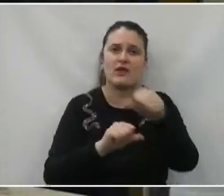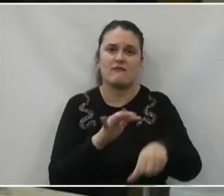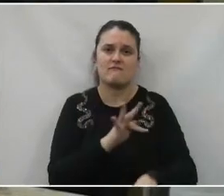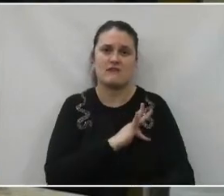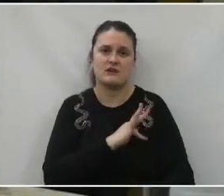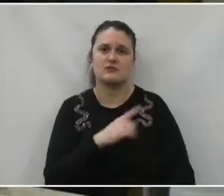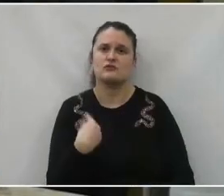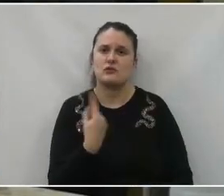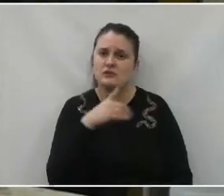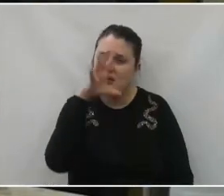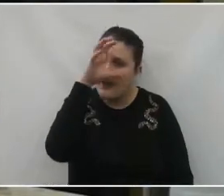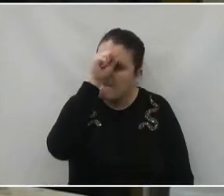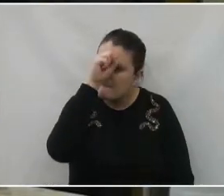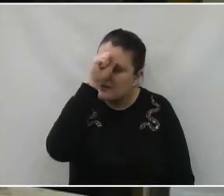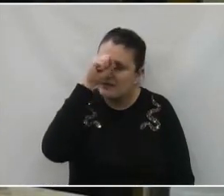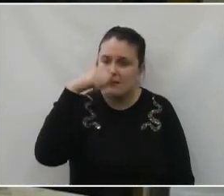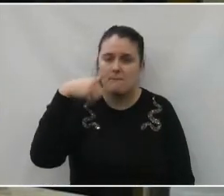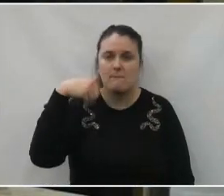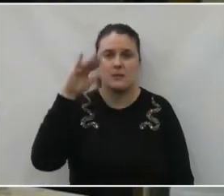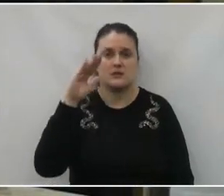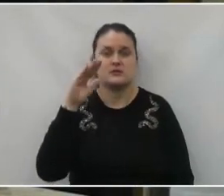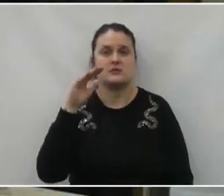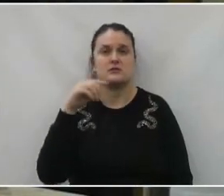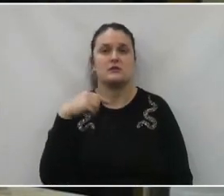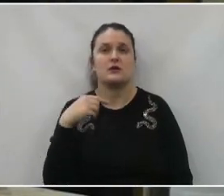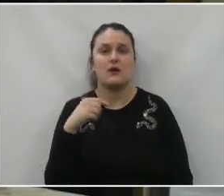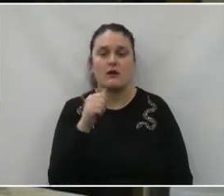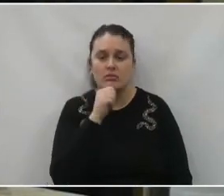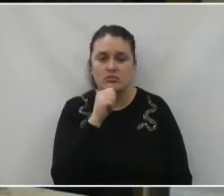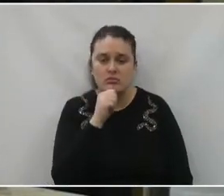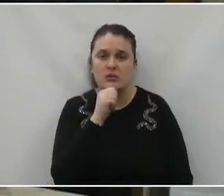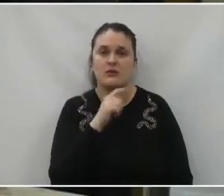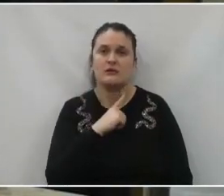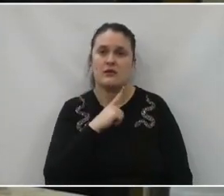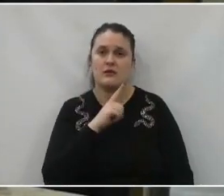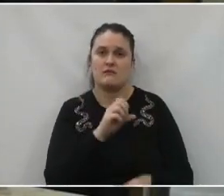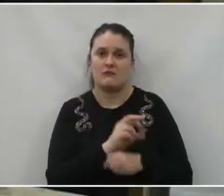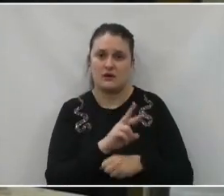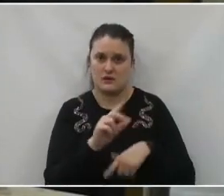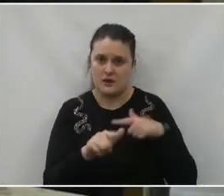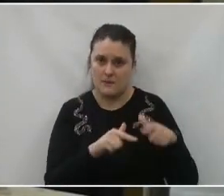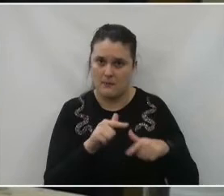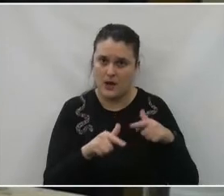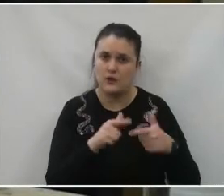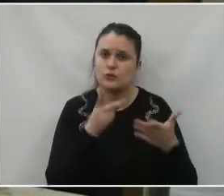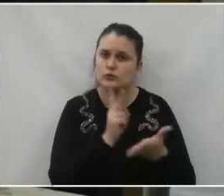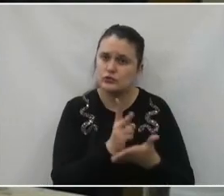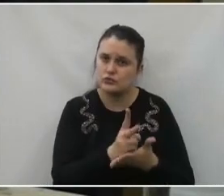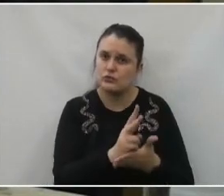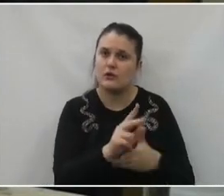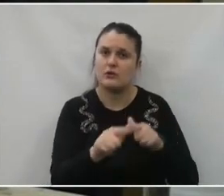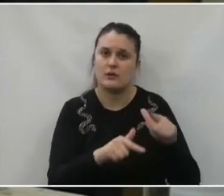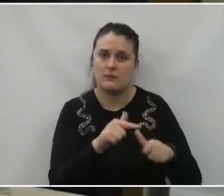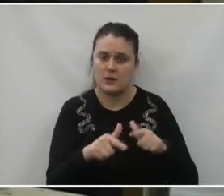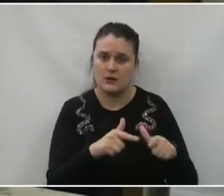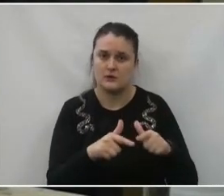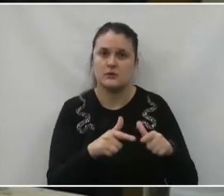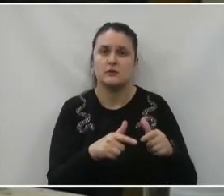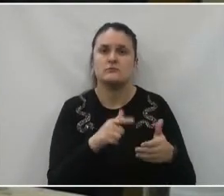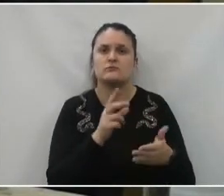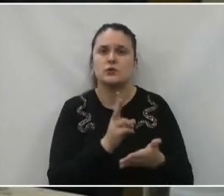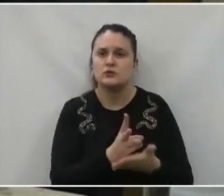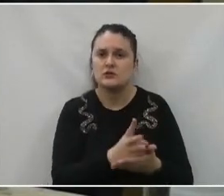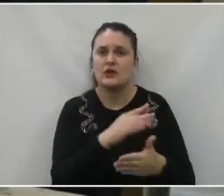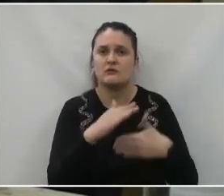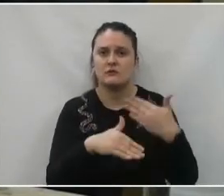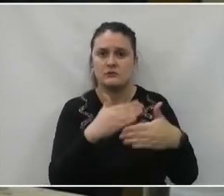aprendemos muito e garantimos a sustentabilidade e os empregos na cidade de União da Vitória e a garantia da continuidade do